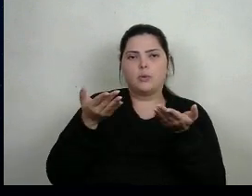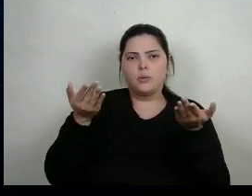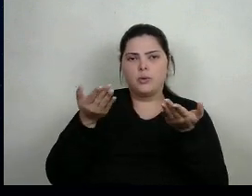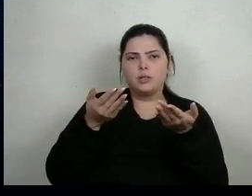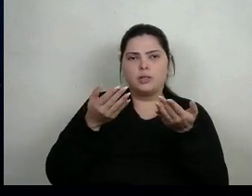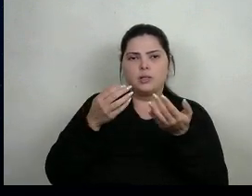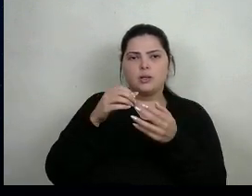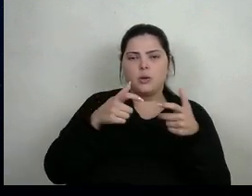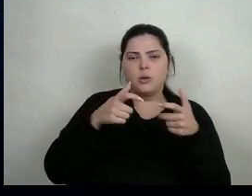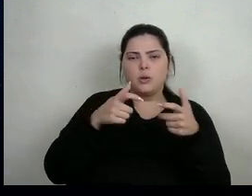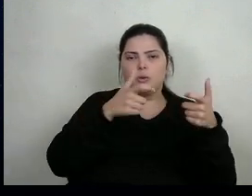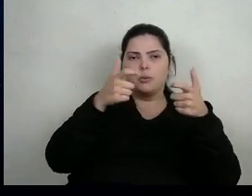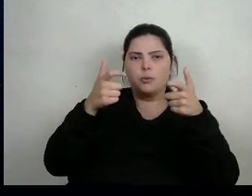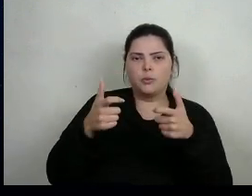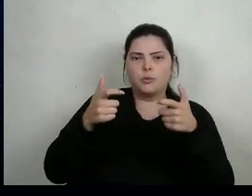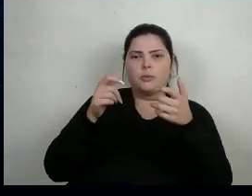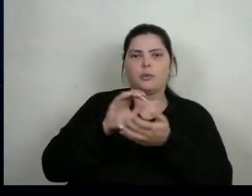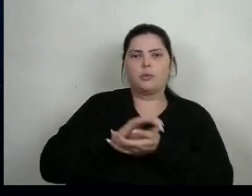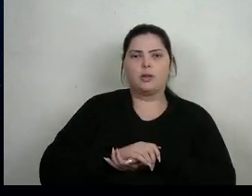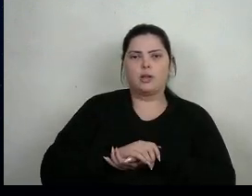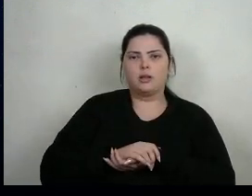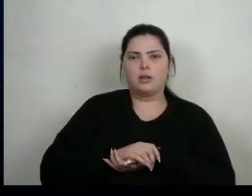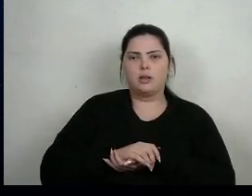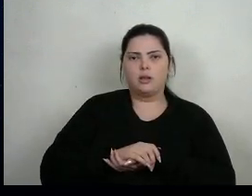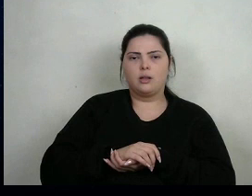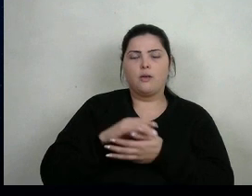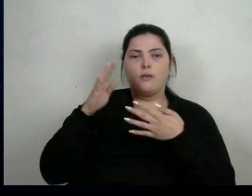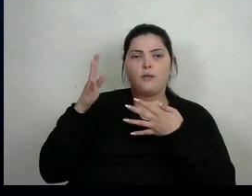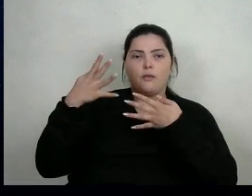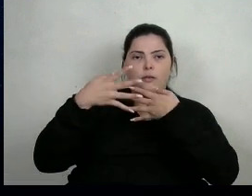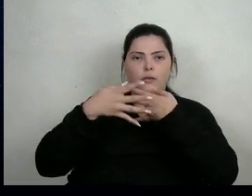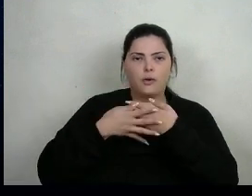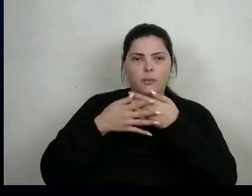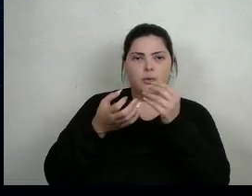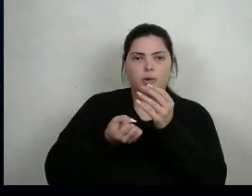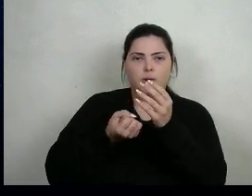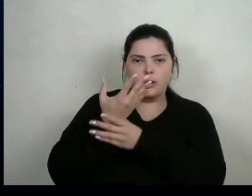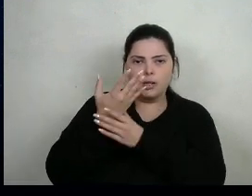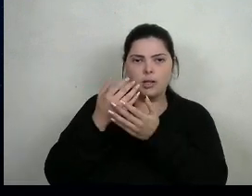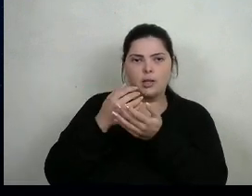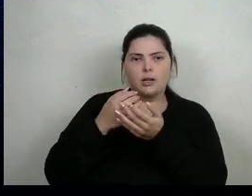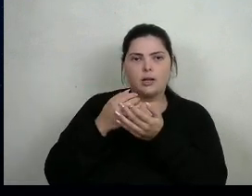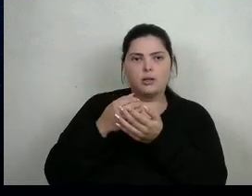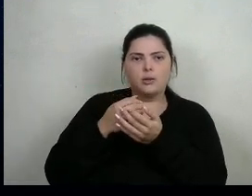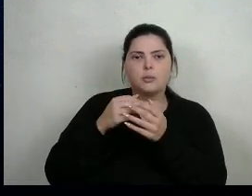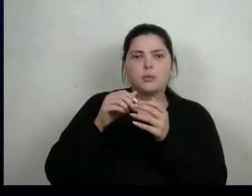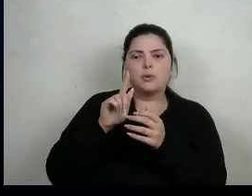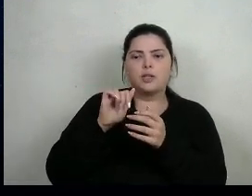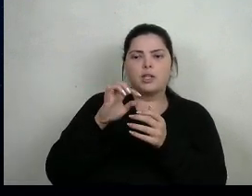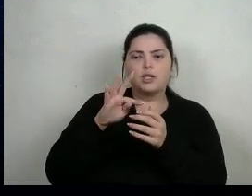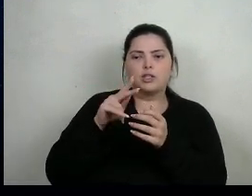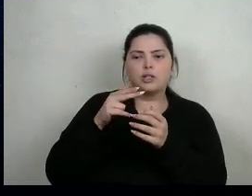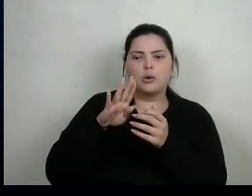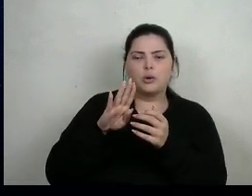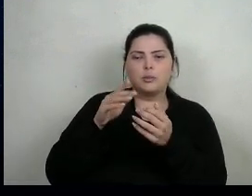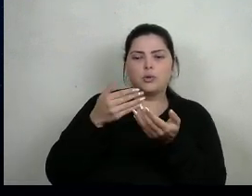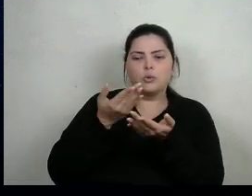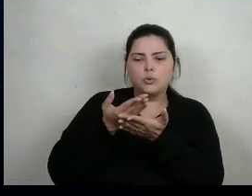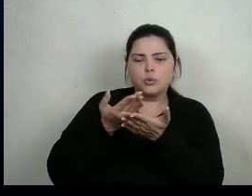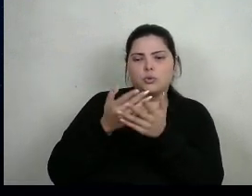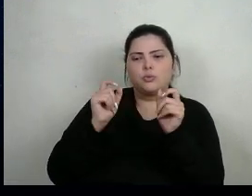Space o Space é um Framework foi criado por um time doughub a partir de um estudo que eles fizeram